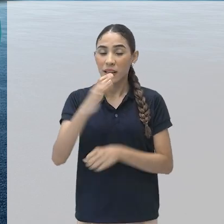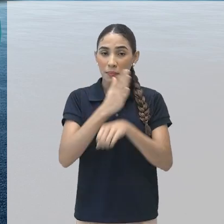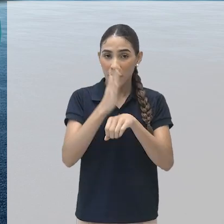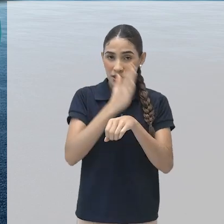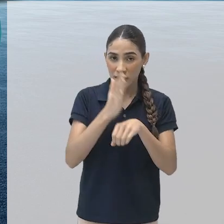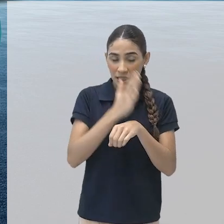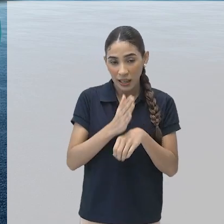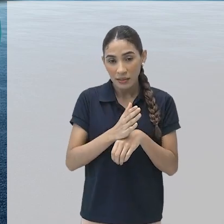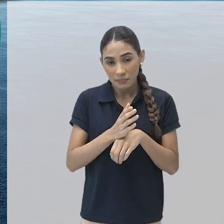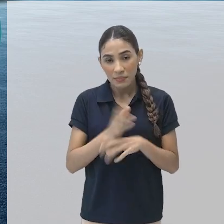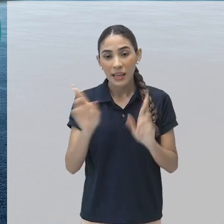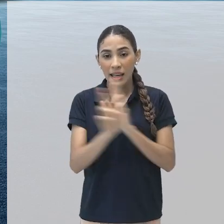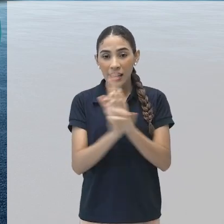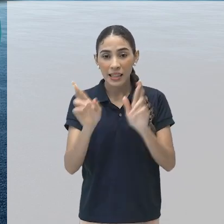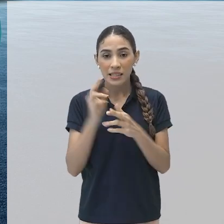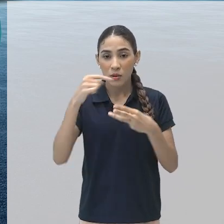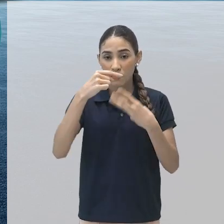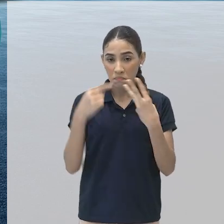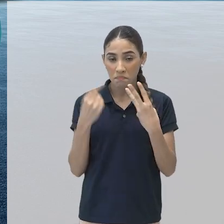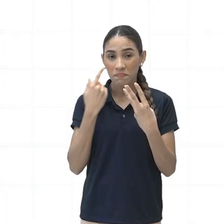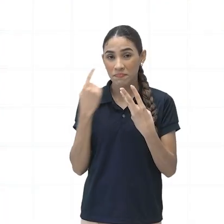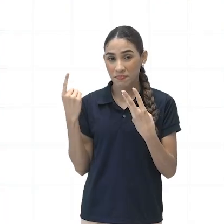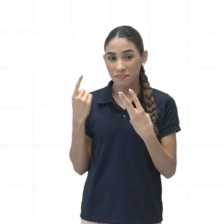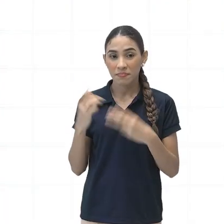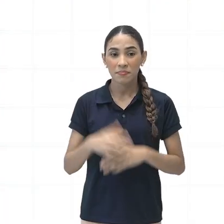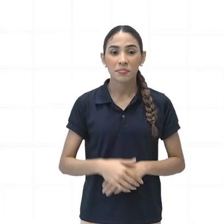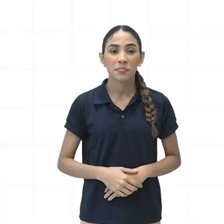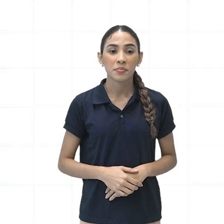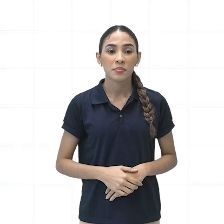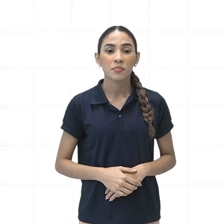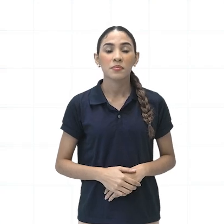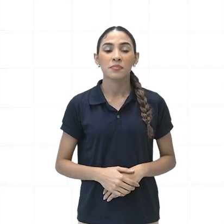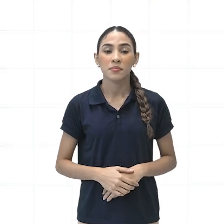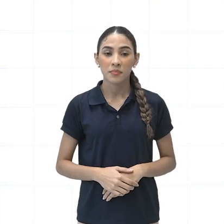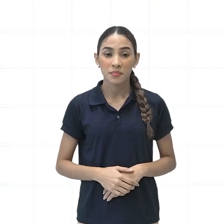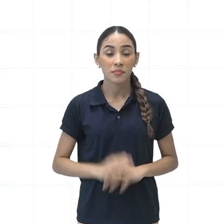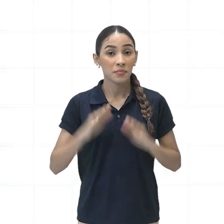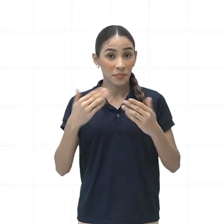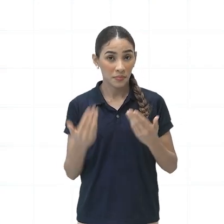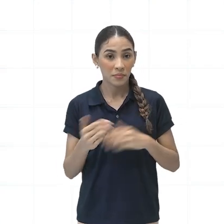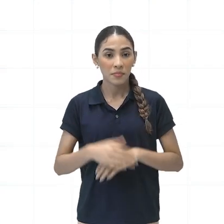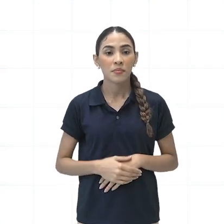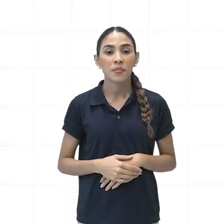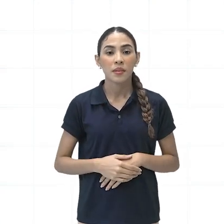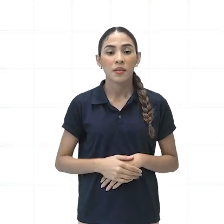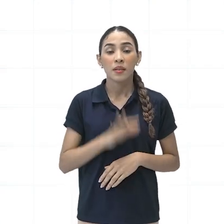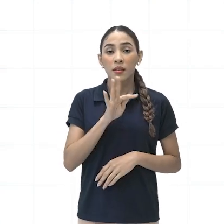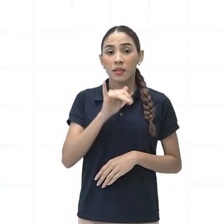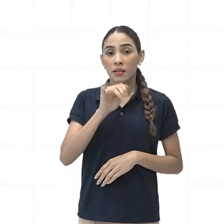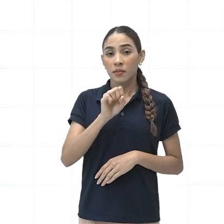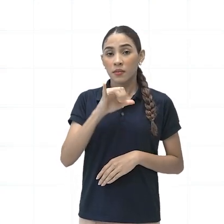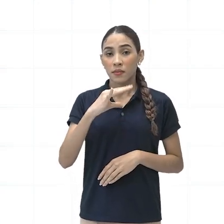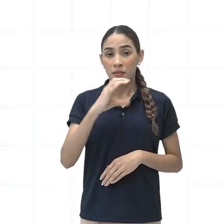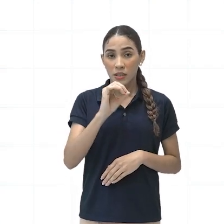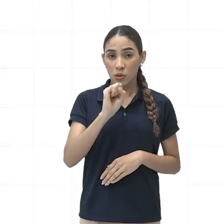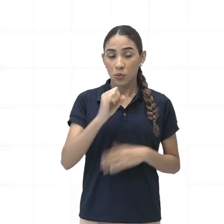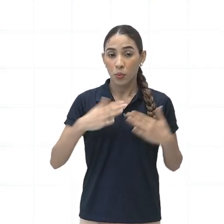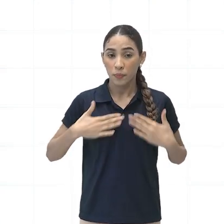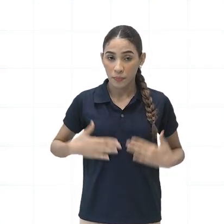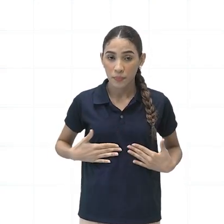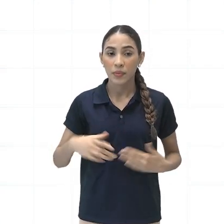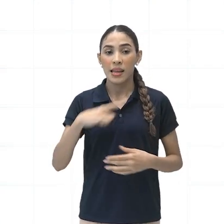praticantes em relação a esses aspectos. Vamos lá? Bom, no aspecto físico, nós